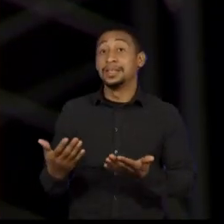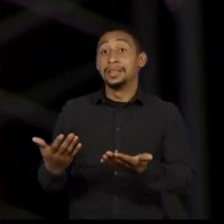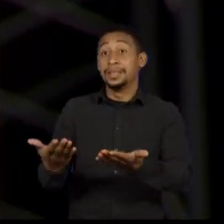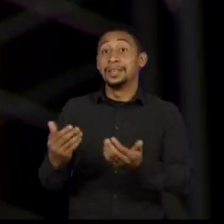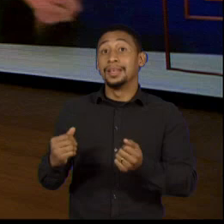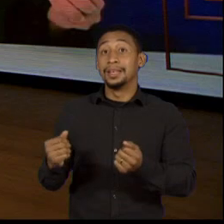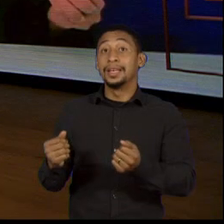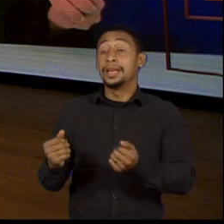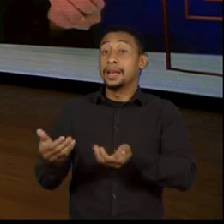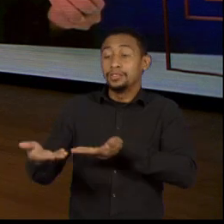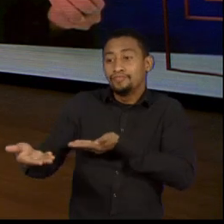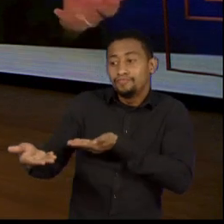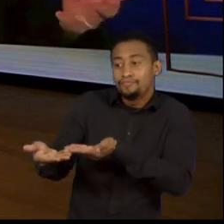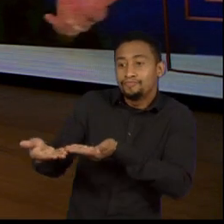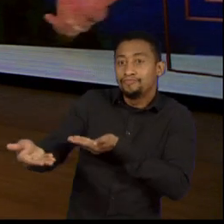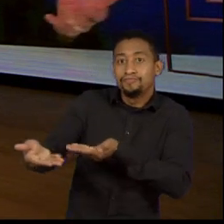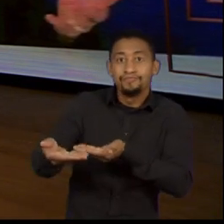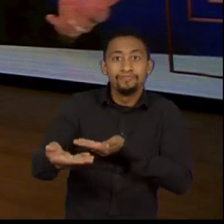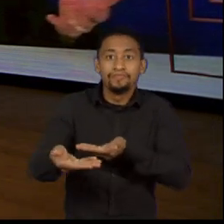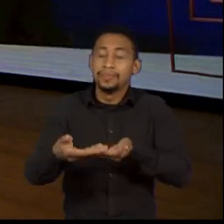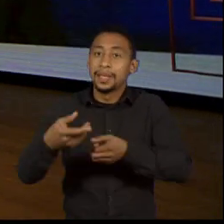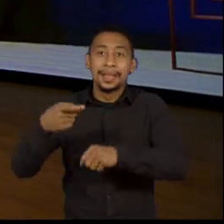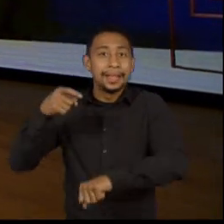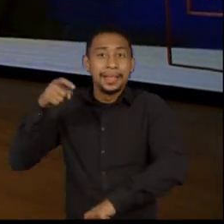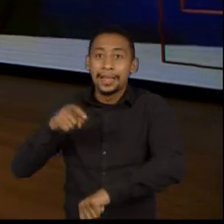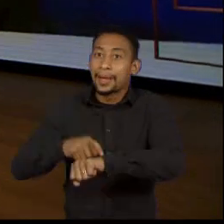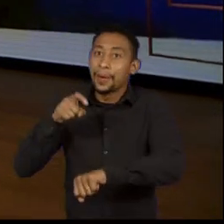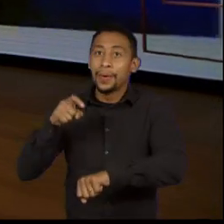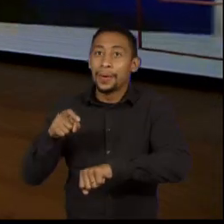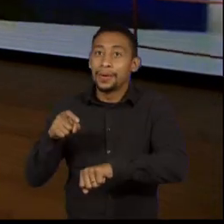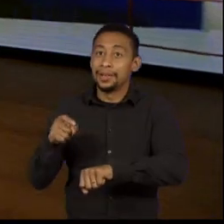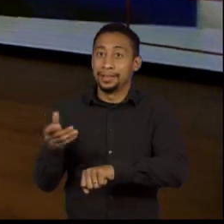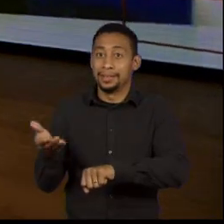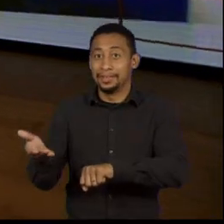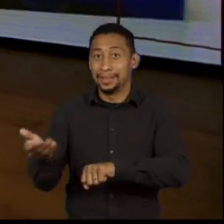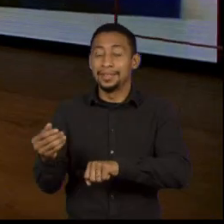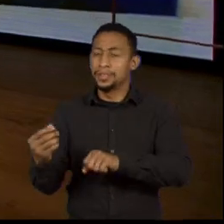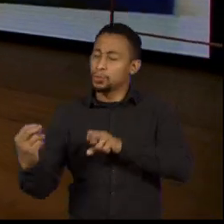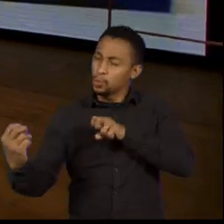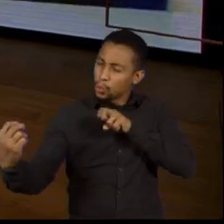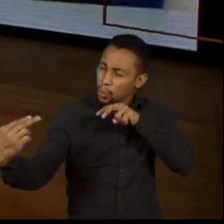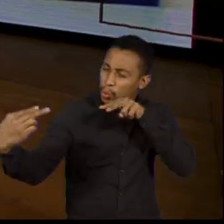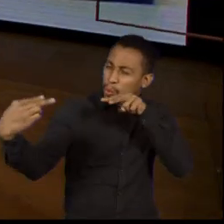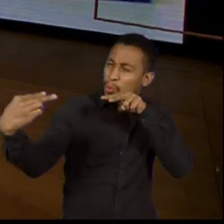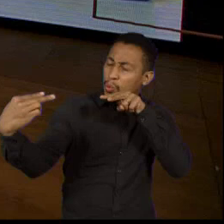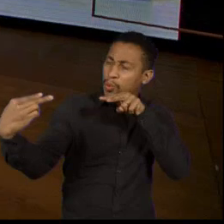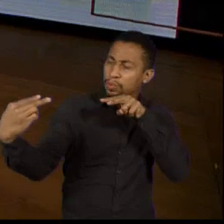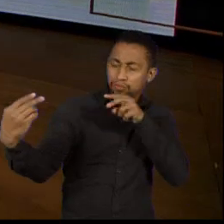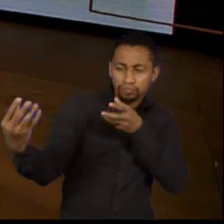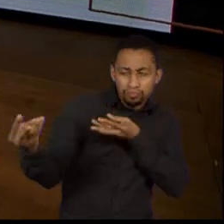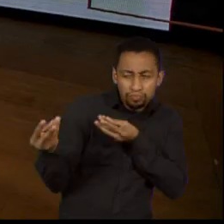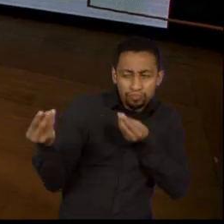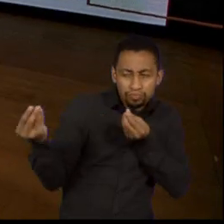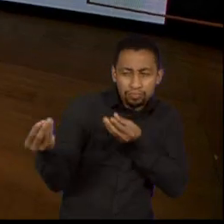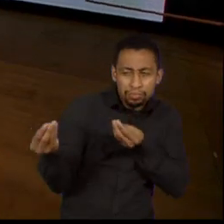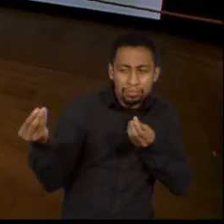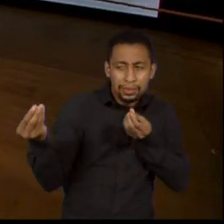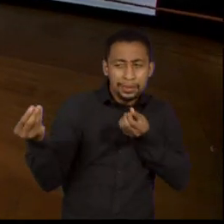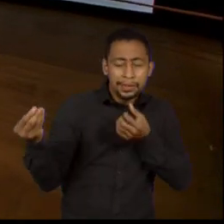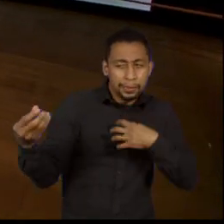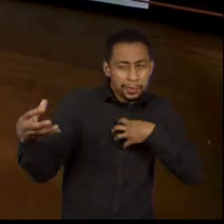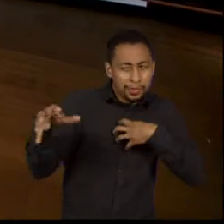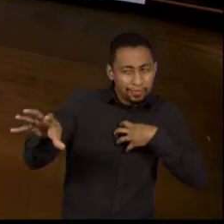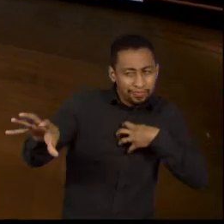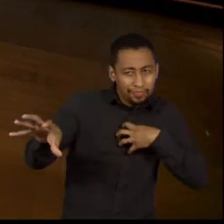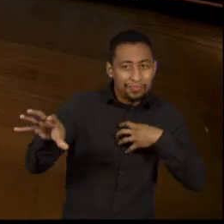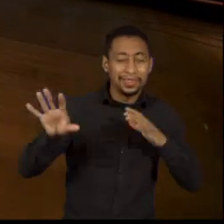E criou-se uma simbiose imediata, foi um negócio assim de olhar um para o outro, né? Eu sabia que quando eu vi